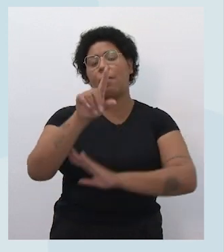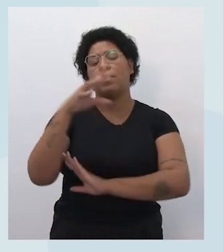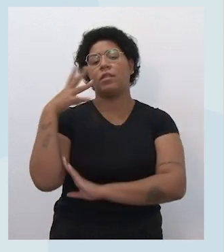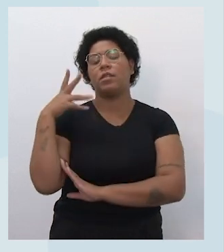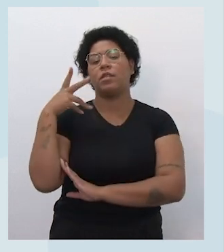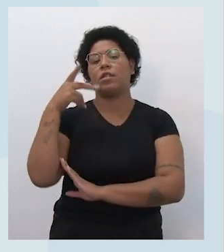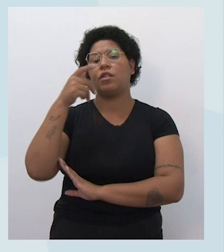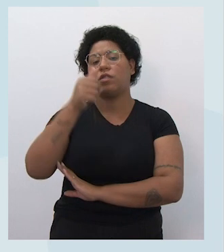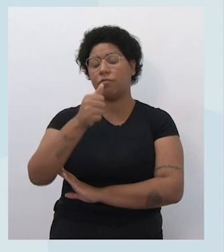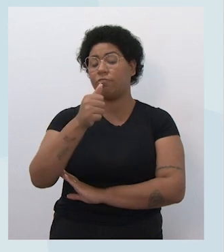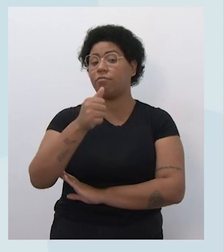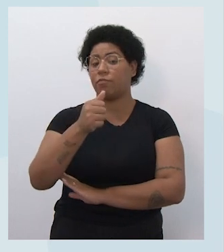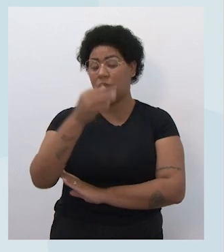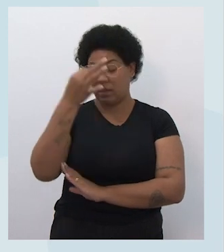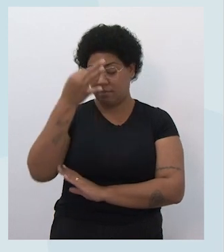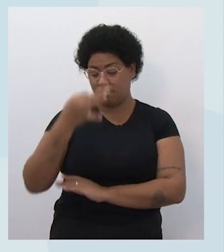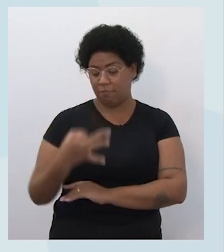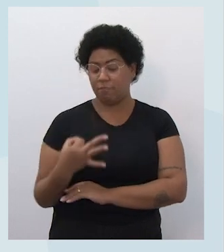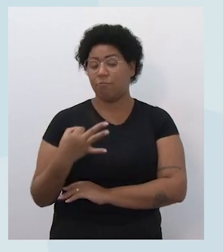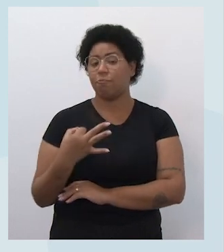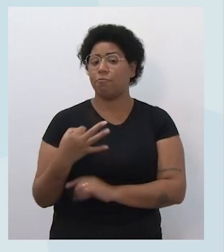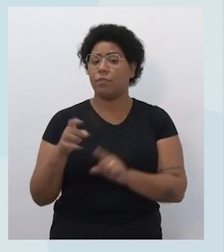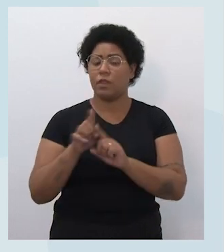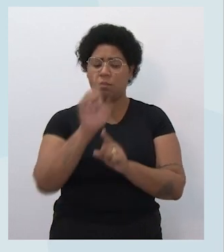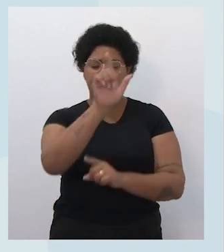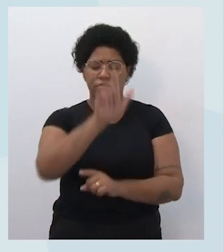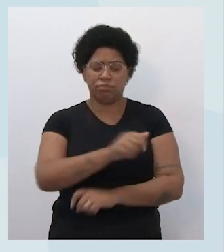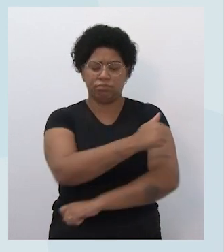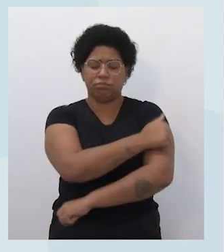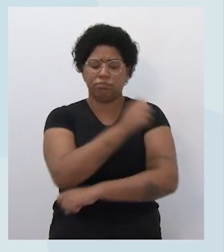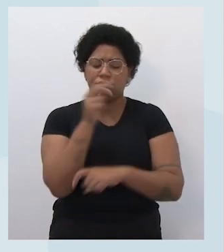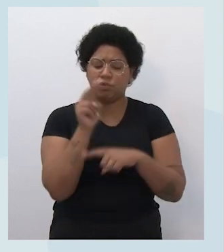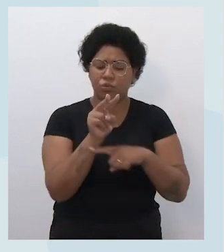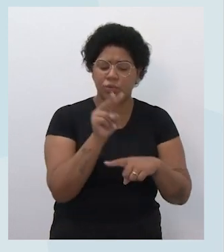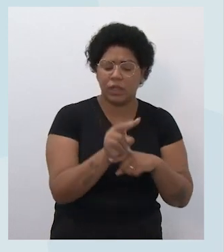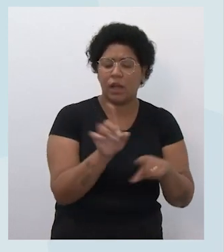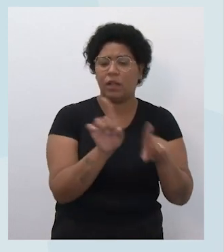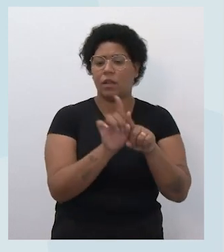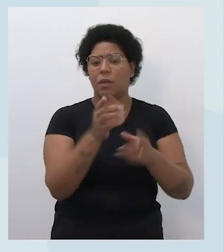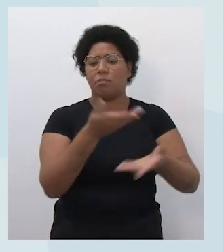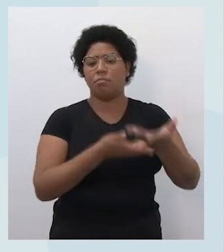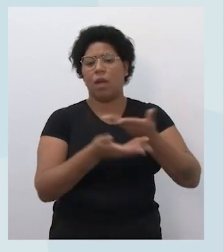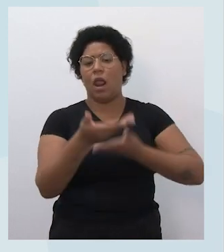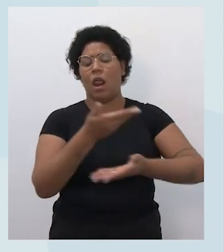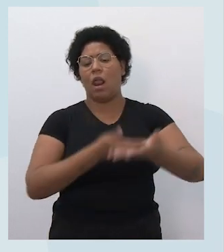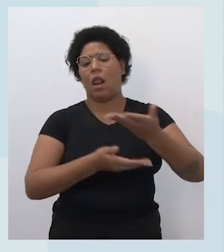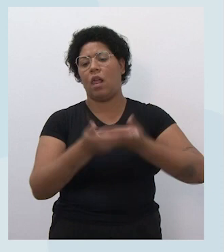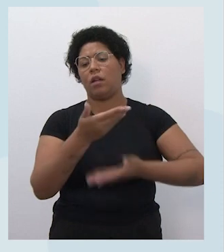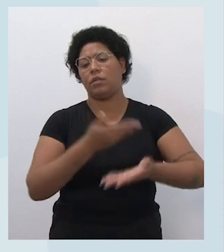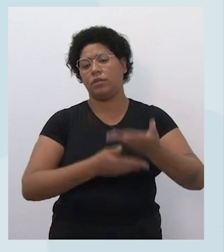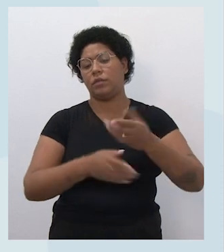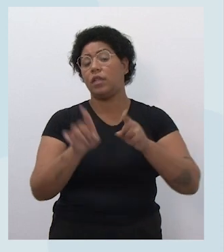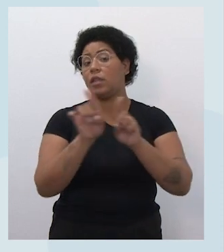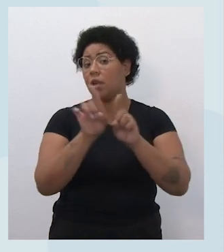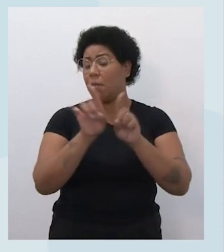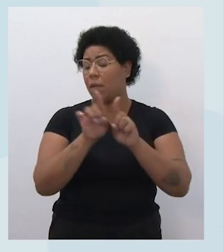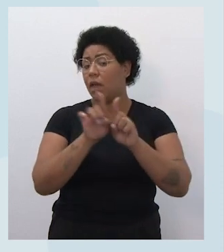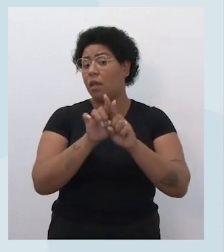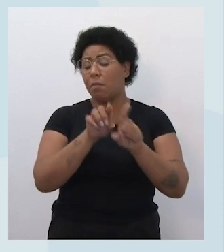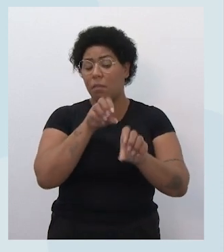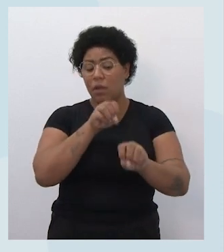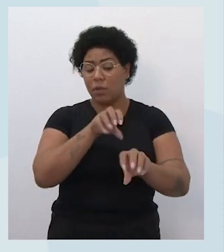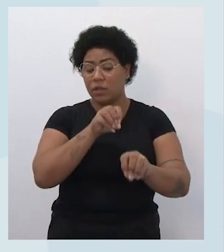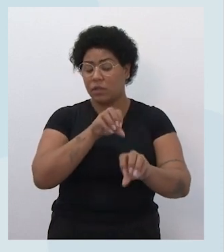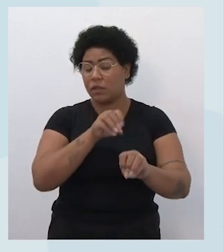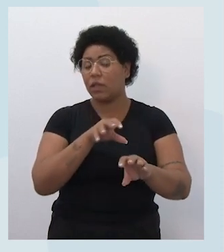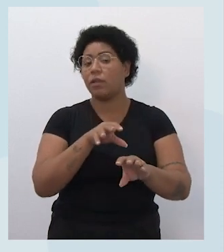essa postura, né, de cuidar, de zelar pela informação que será pesquisada e transmitida aos estudantes. O